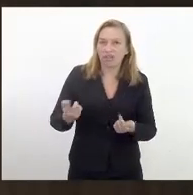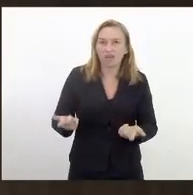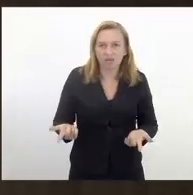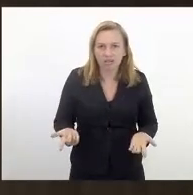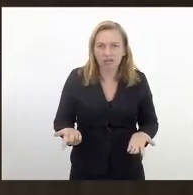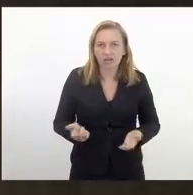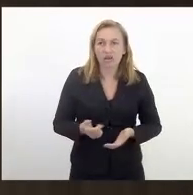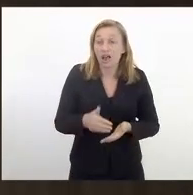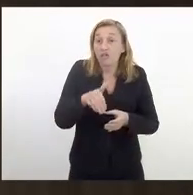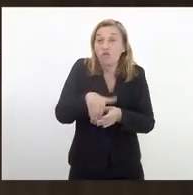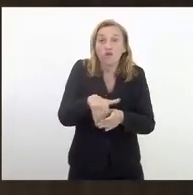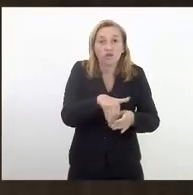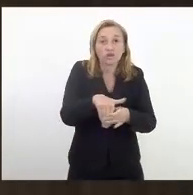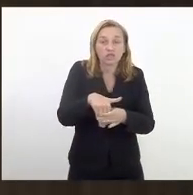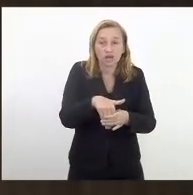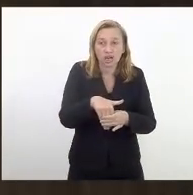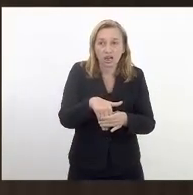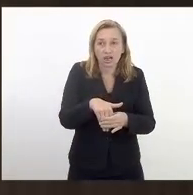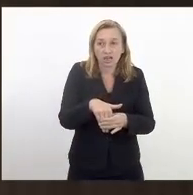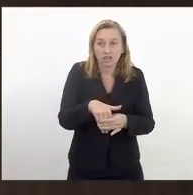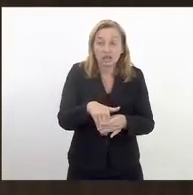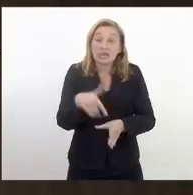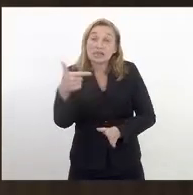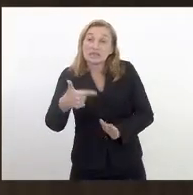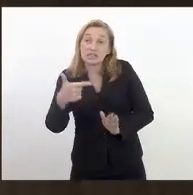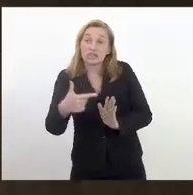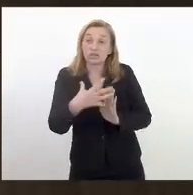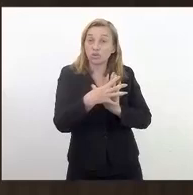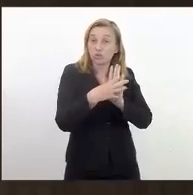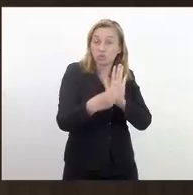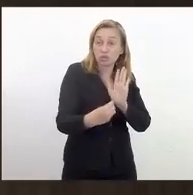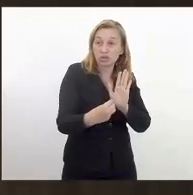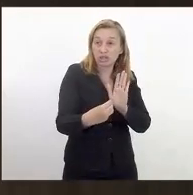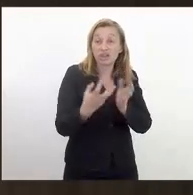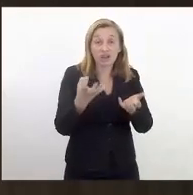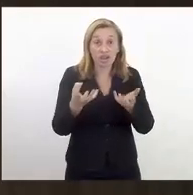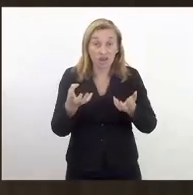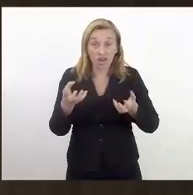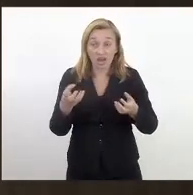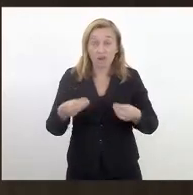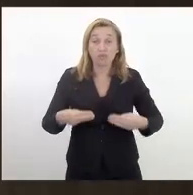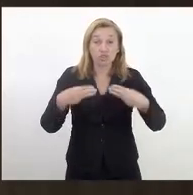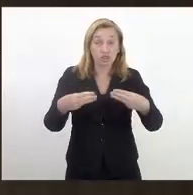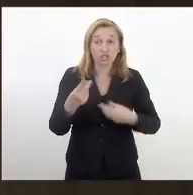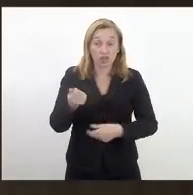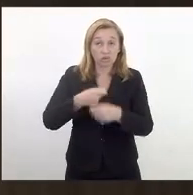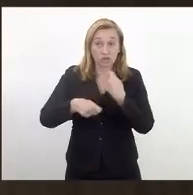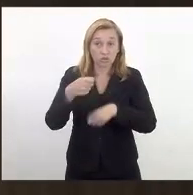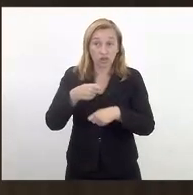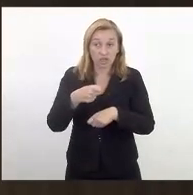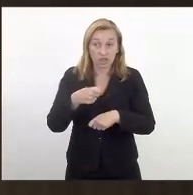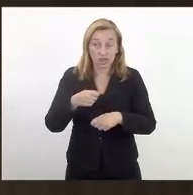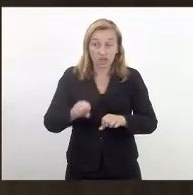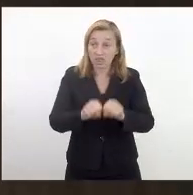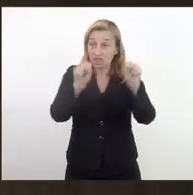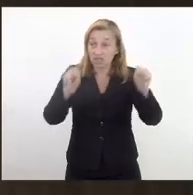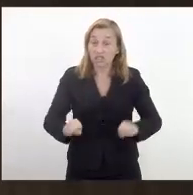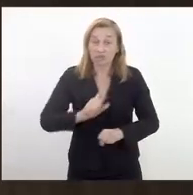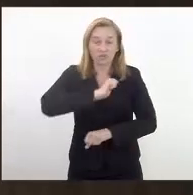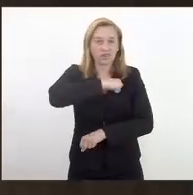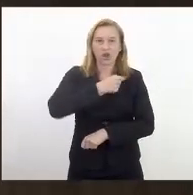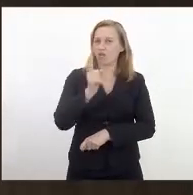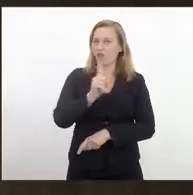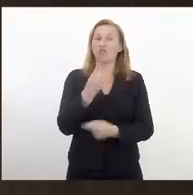a votar segundo o modelito que quer Ministério da economia o regime de apuração fiscal não senhor vai ter debate